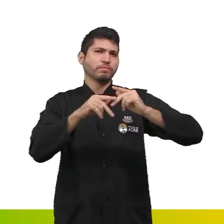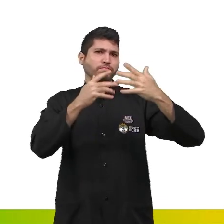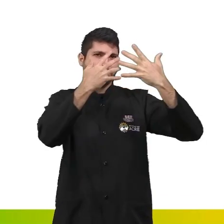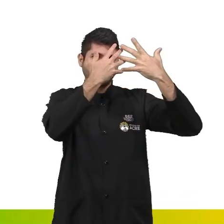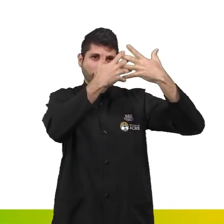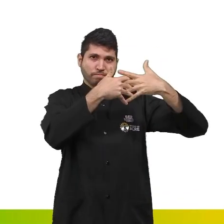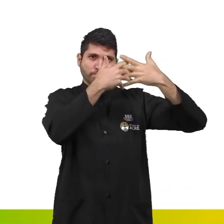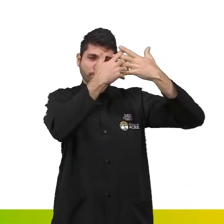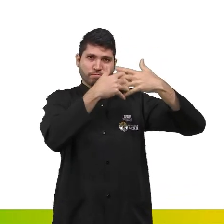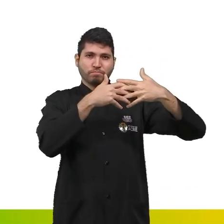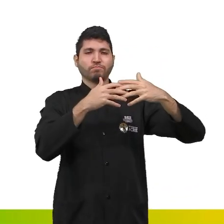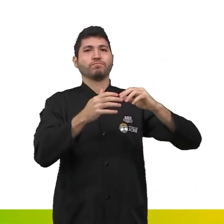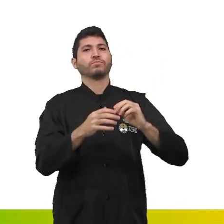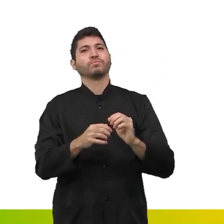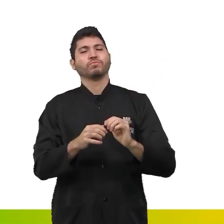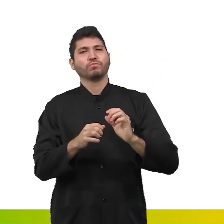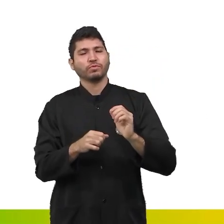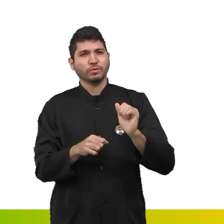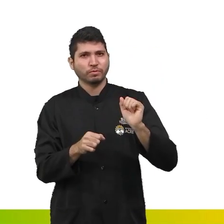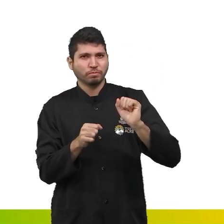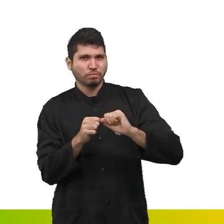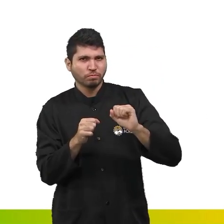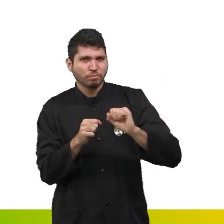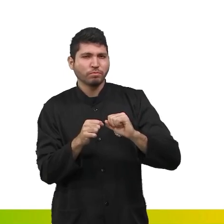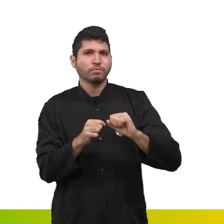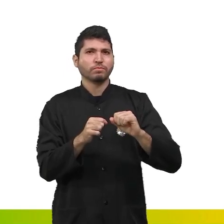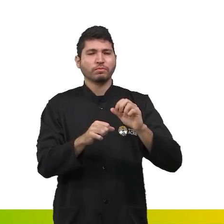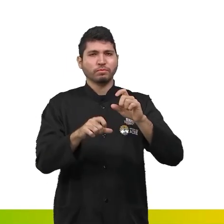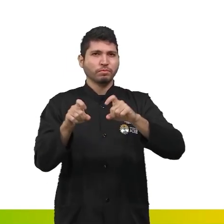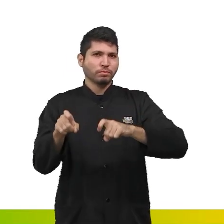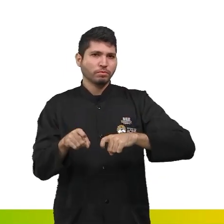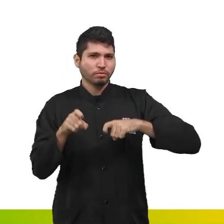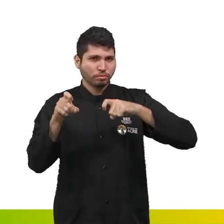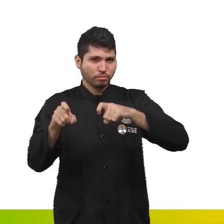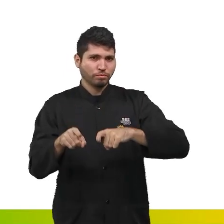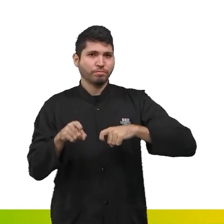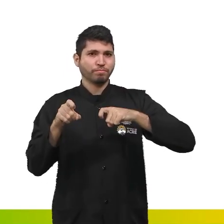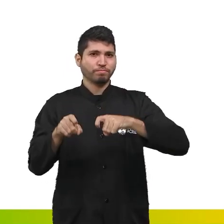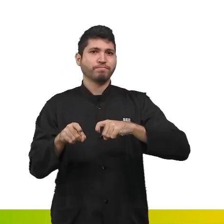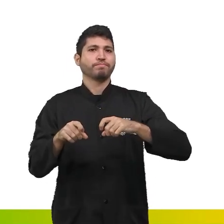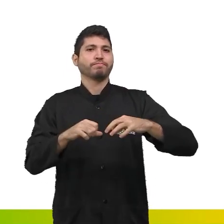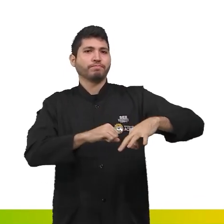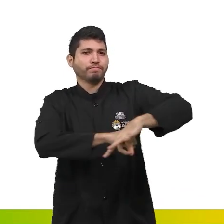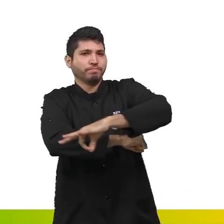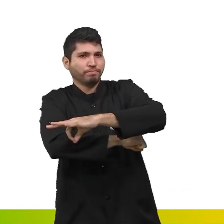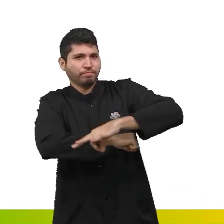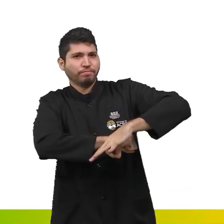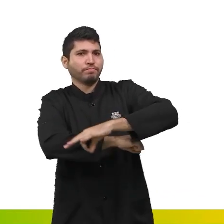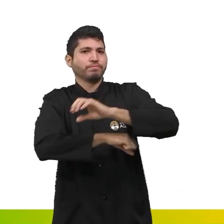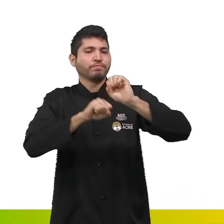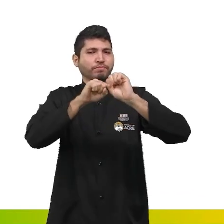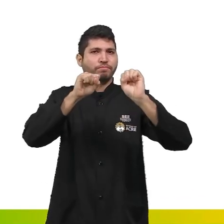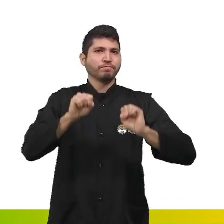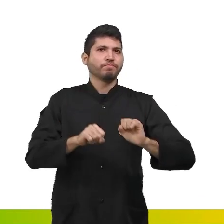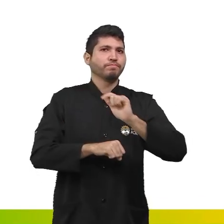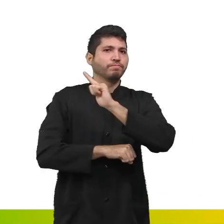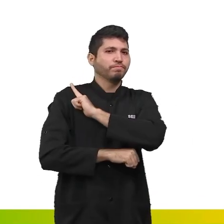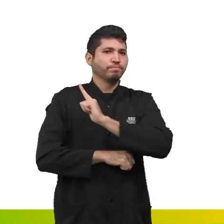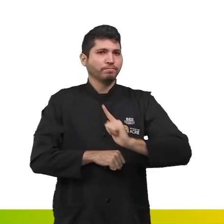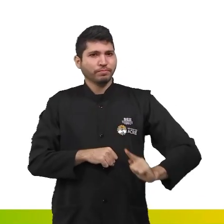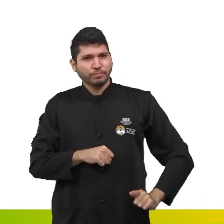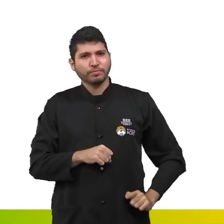com avançada agricultura, arquitetura e sistemas de governo. Suas histórias e legados